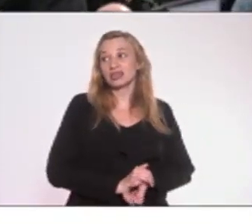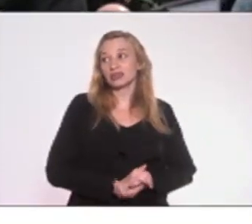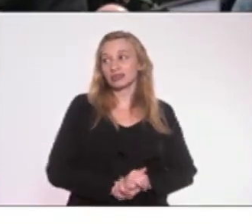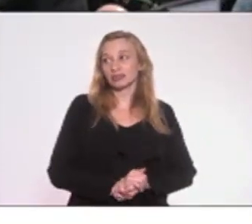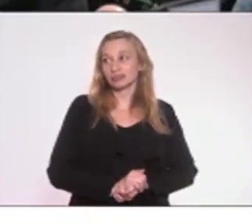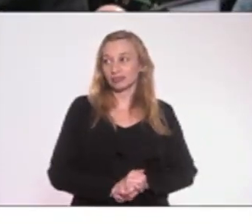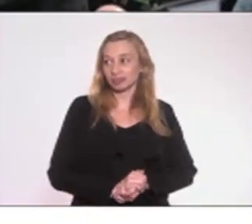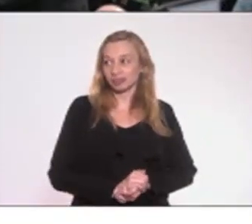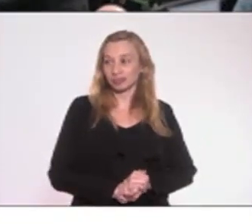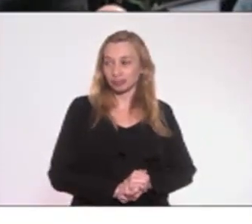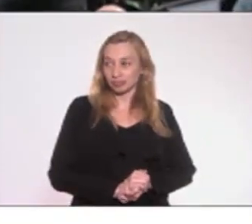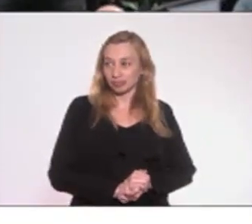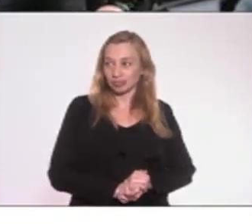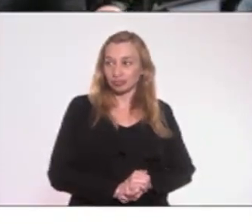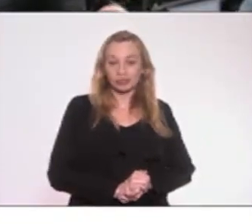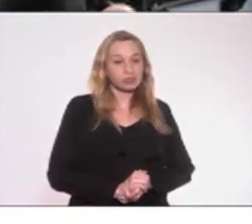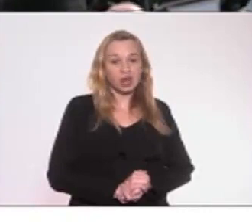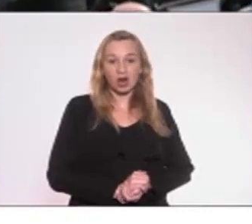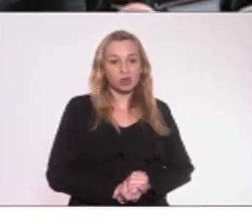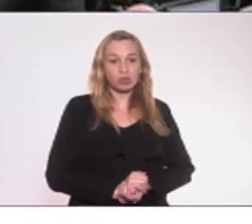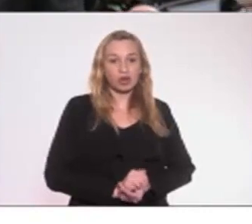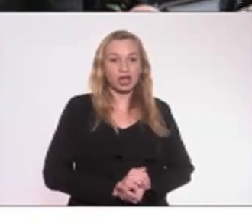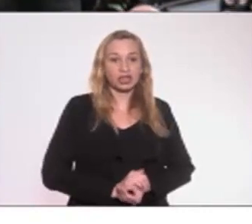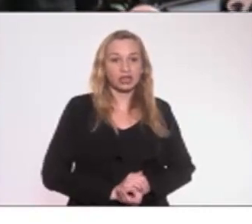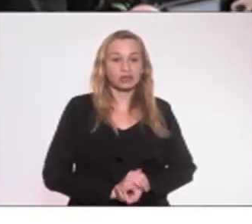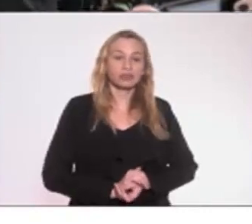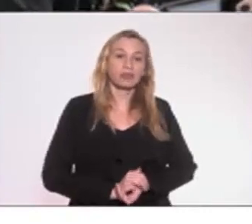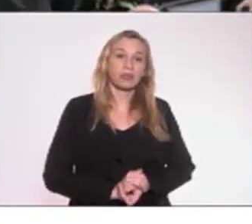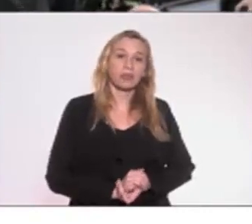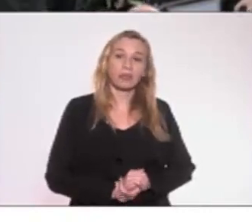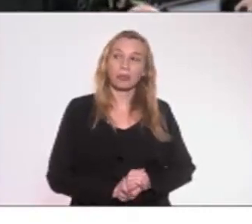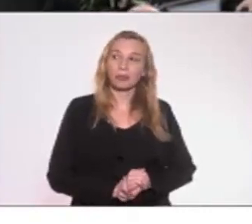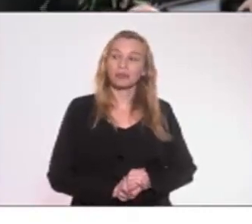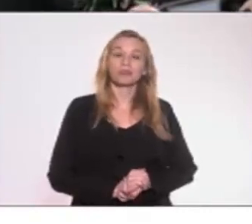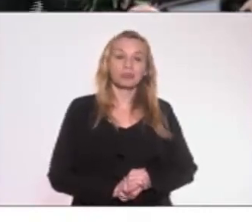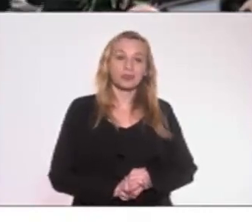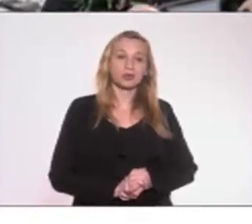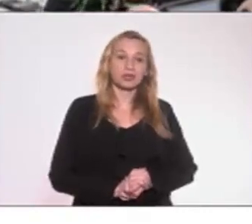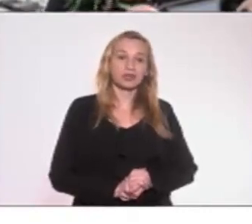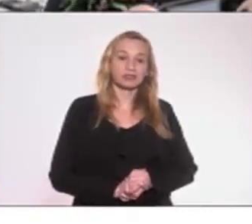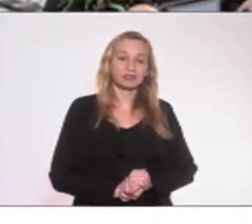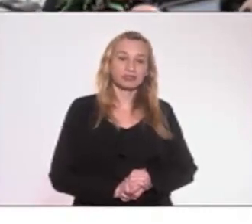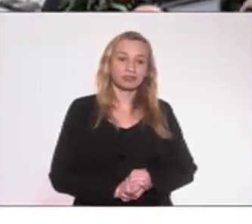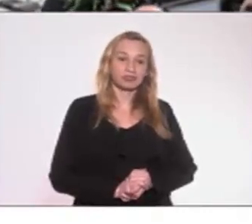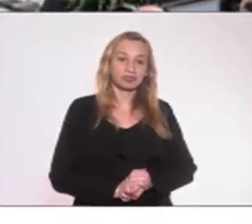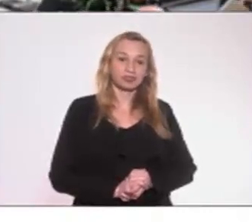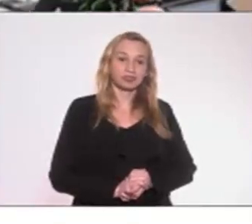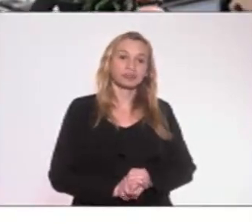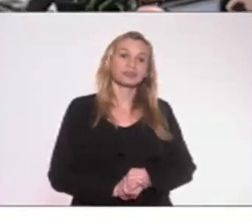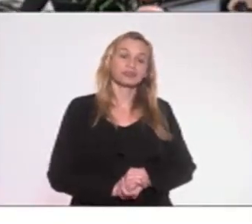A coisa que eu mais admiro na senhora é a sua imparcialidade. A senhora é muito justa.